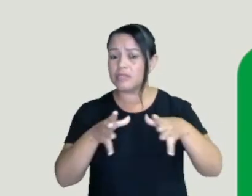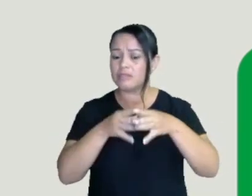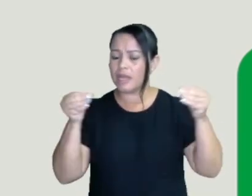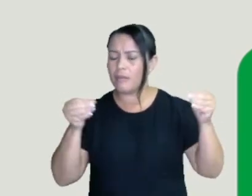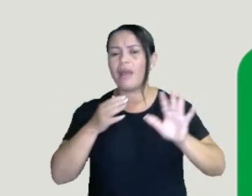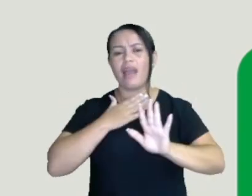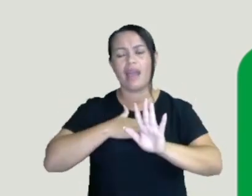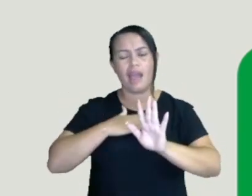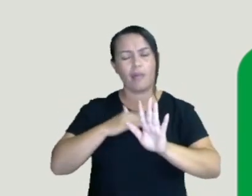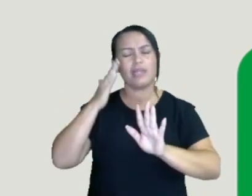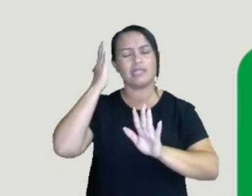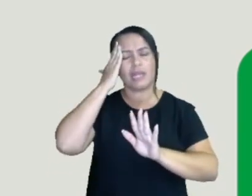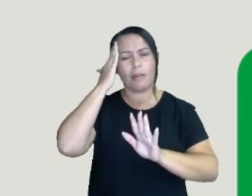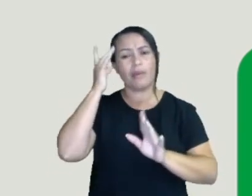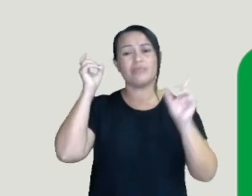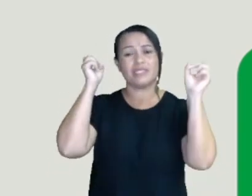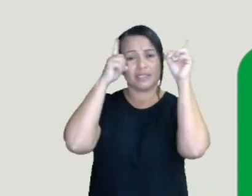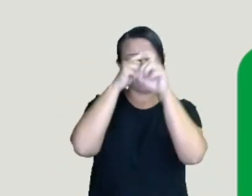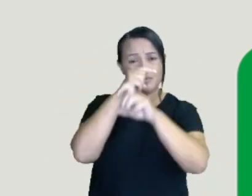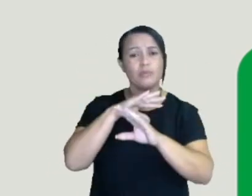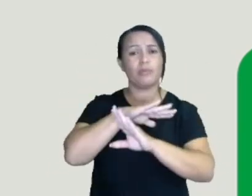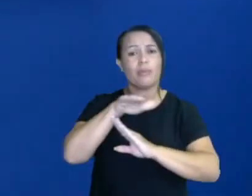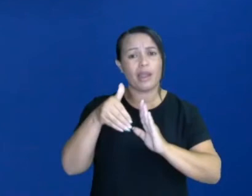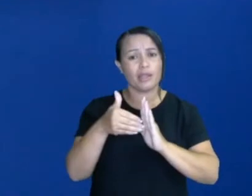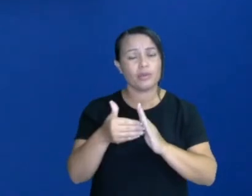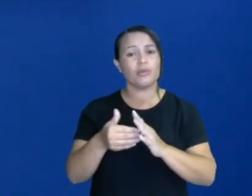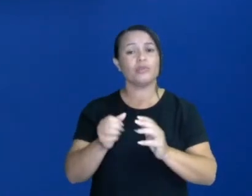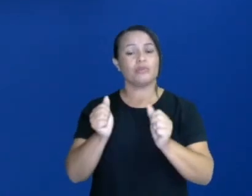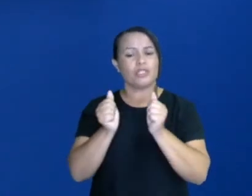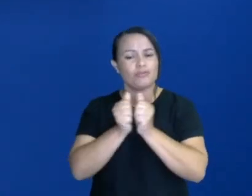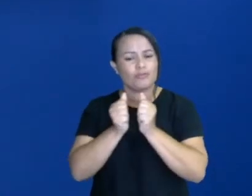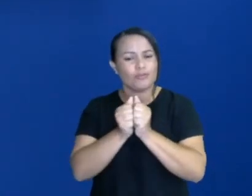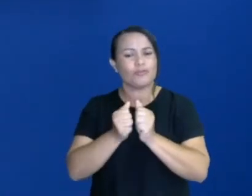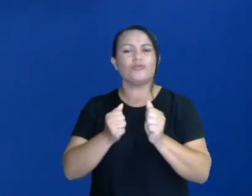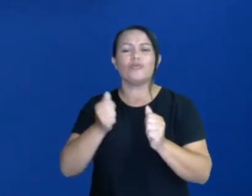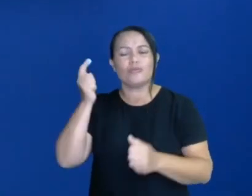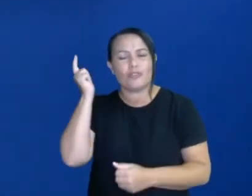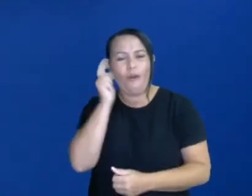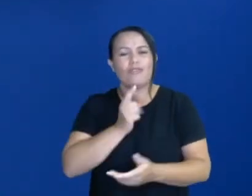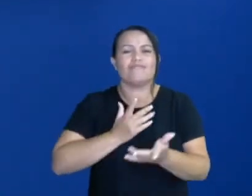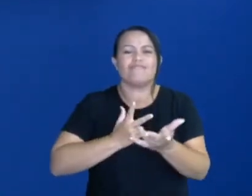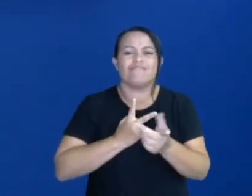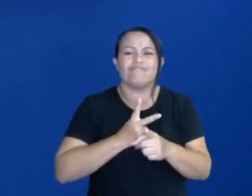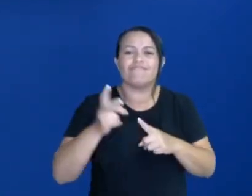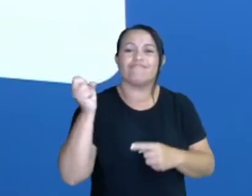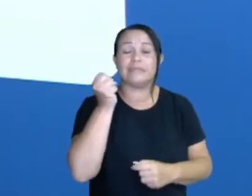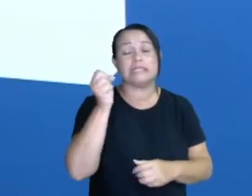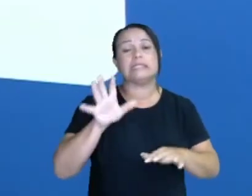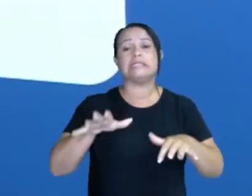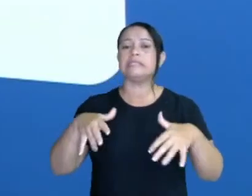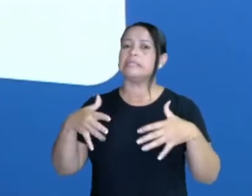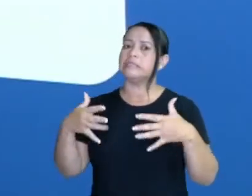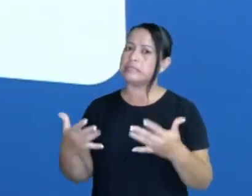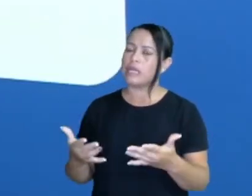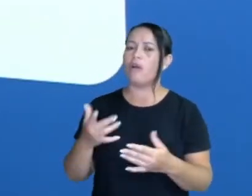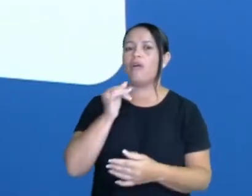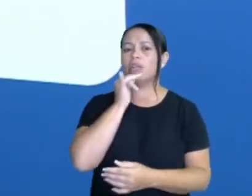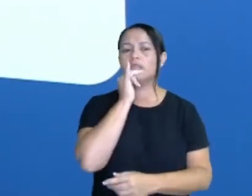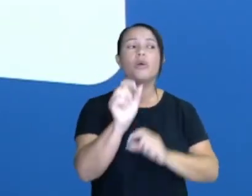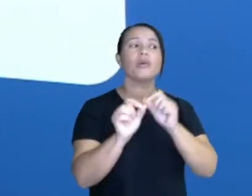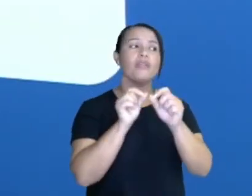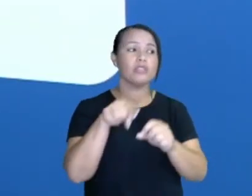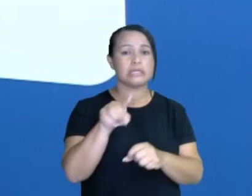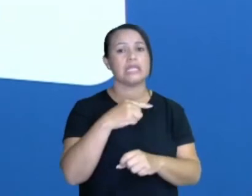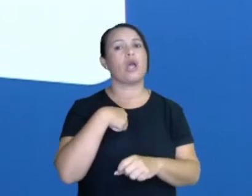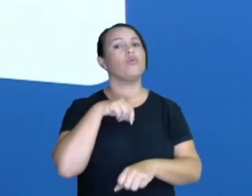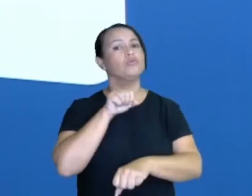situação difícil para todos, mas juntos vamos superar essa fase. Então, ó, dizer o que aqui a vocês.